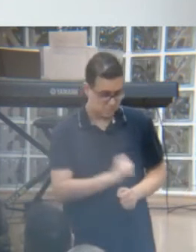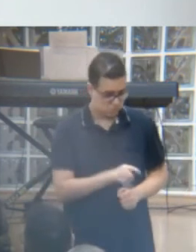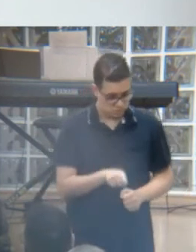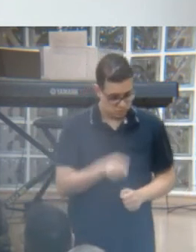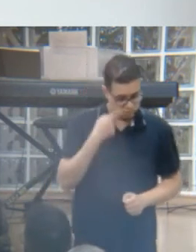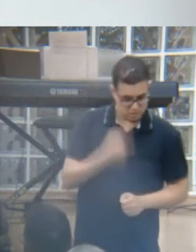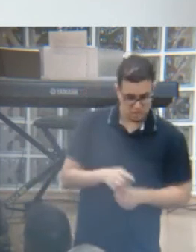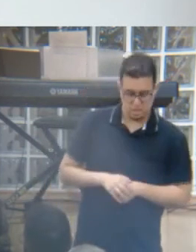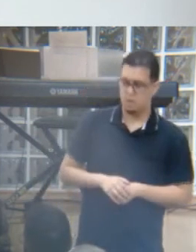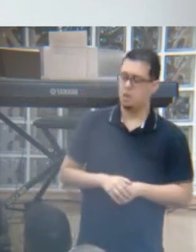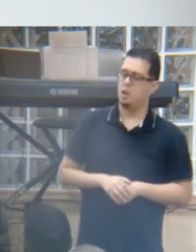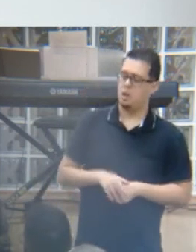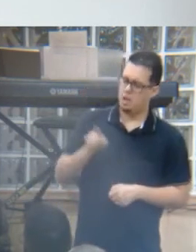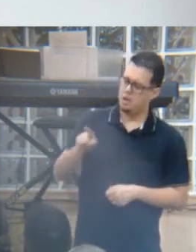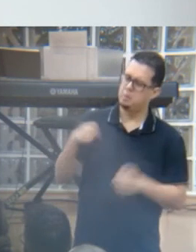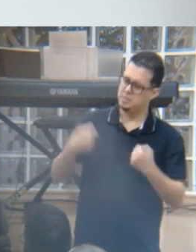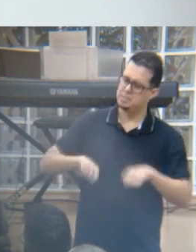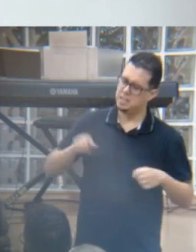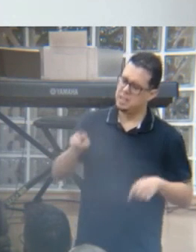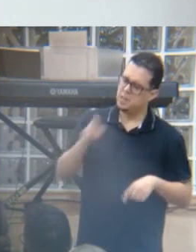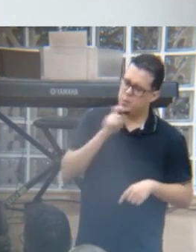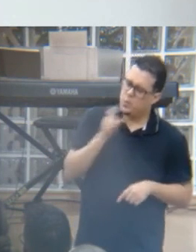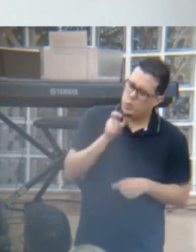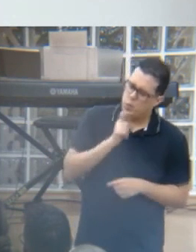abençoe, você está sendo hipócrita.